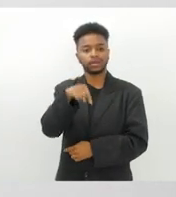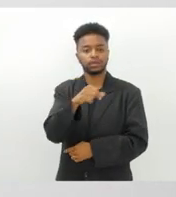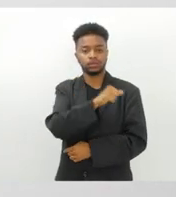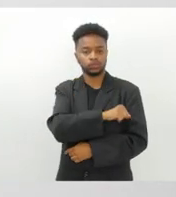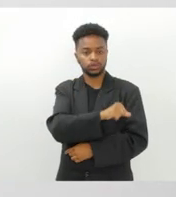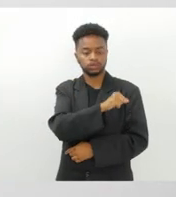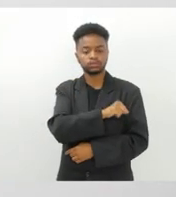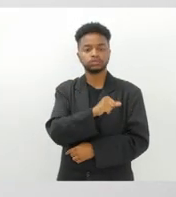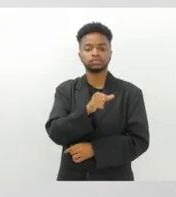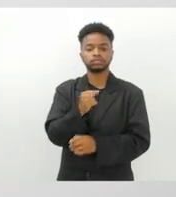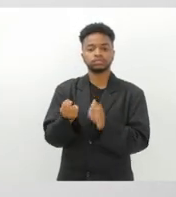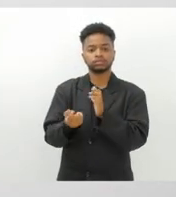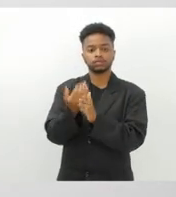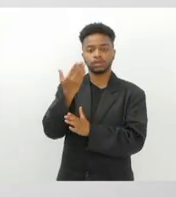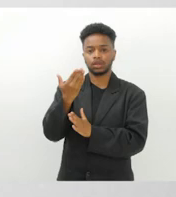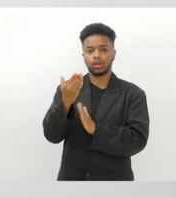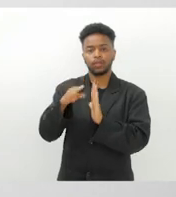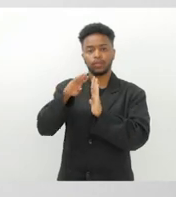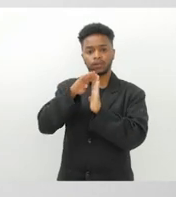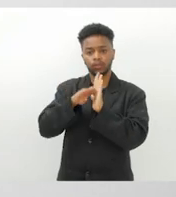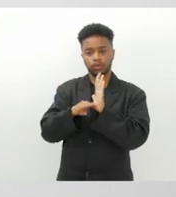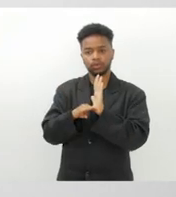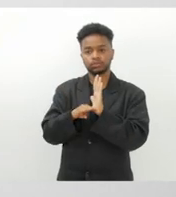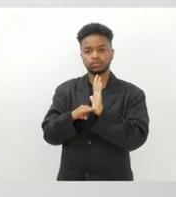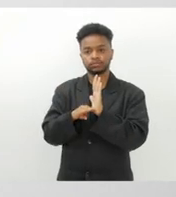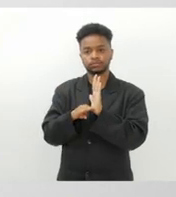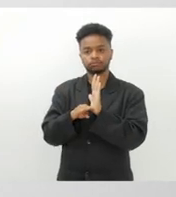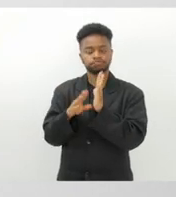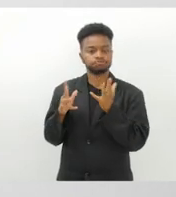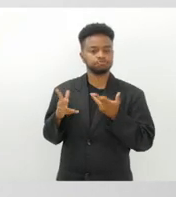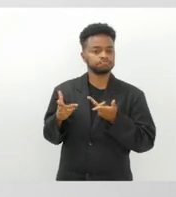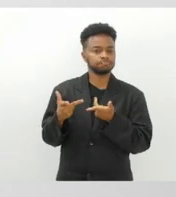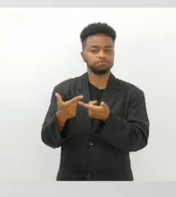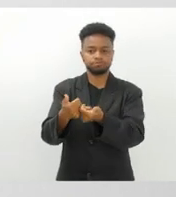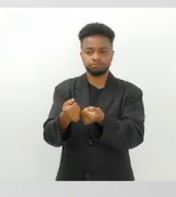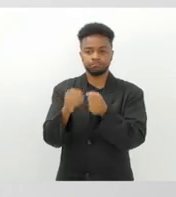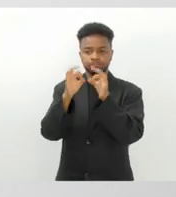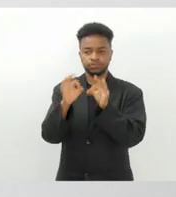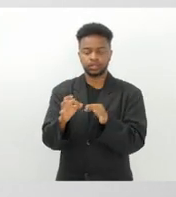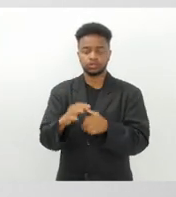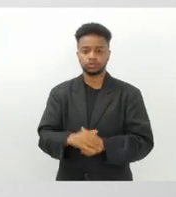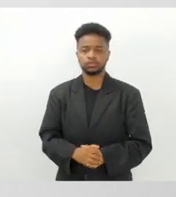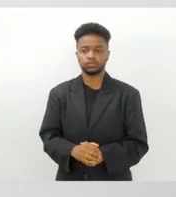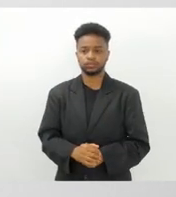Janeiro, implementar esse programa com a excelência que ele merece.